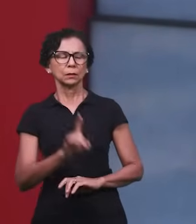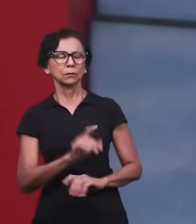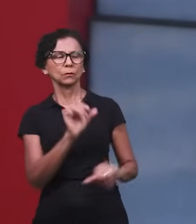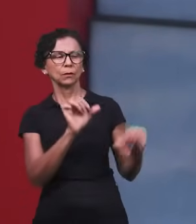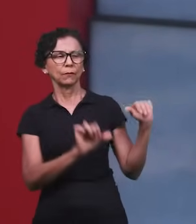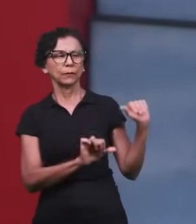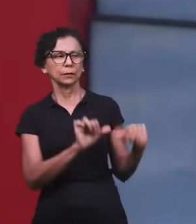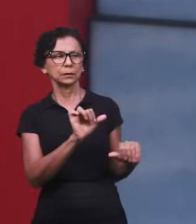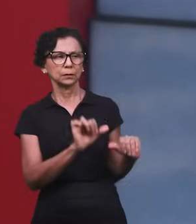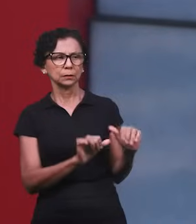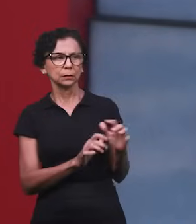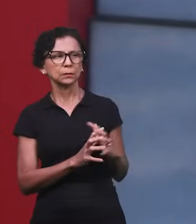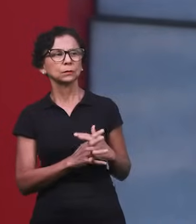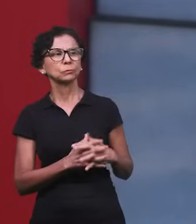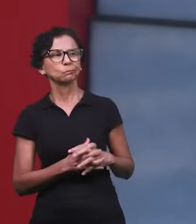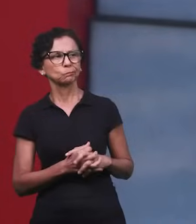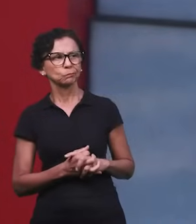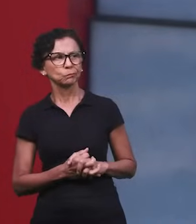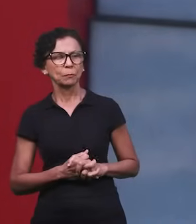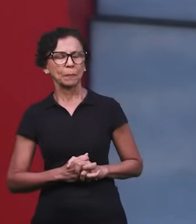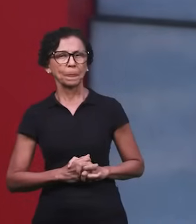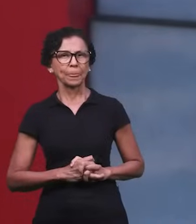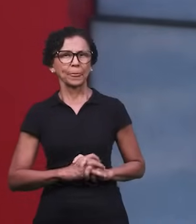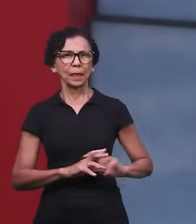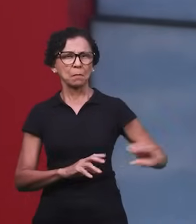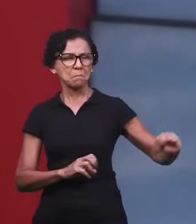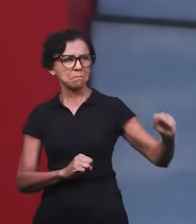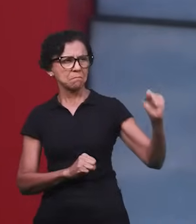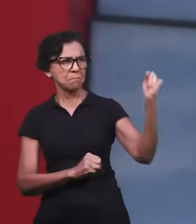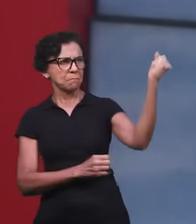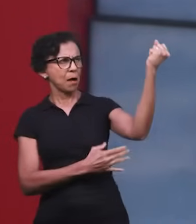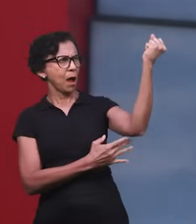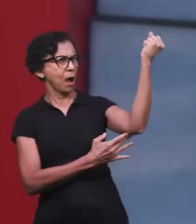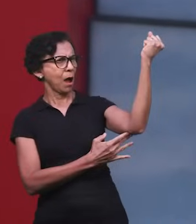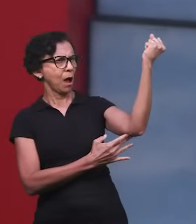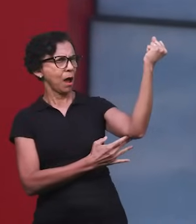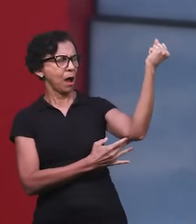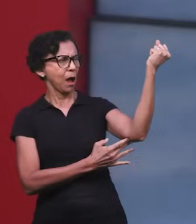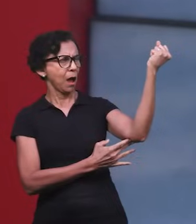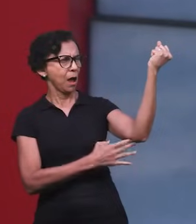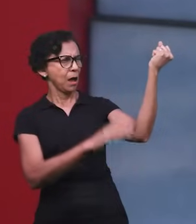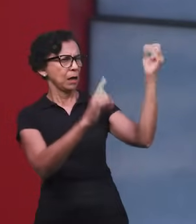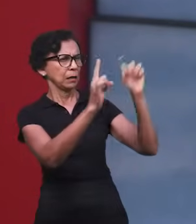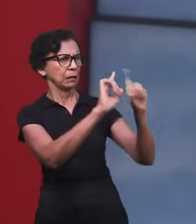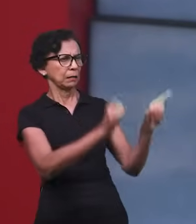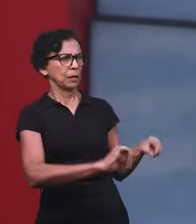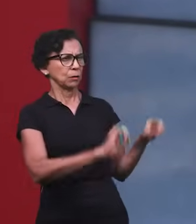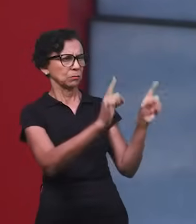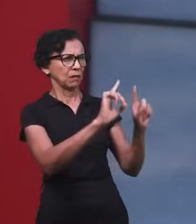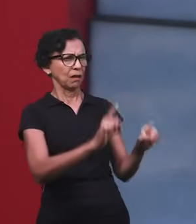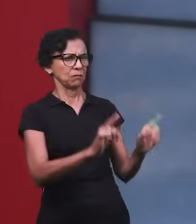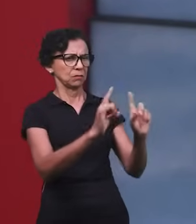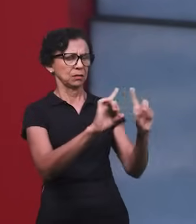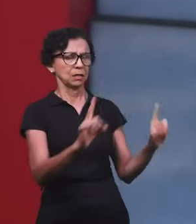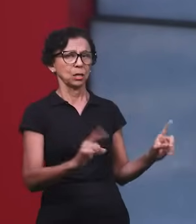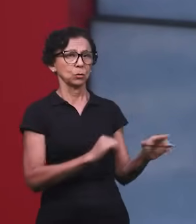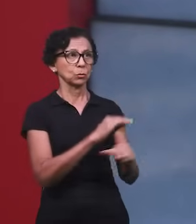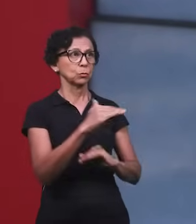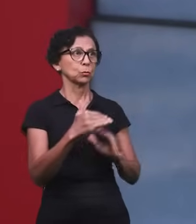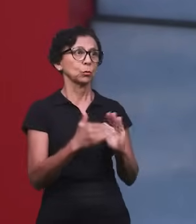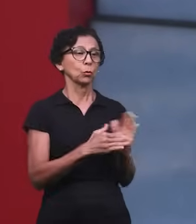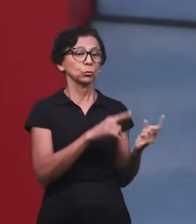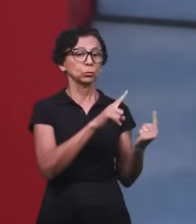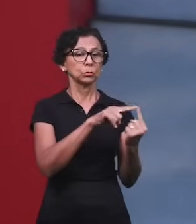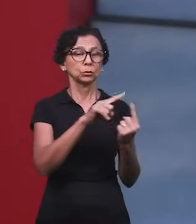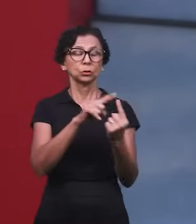tudo retende o bem. Então, ele viu aquelas estátuas dedicadas ao Deus do vinho, Deus da natureza, Deus da guerra, deuses